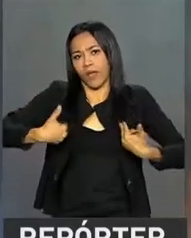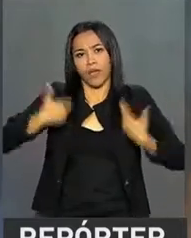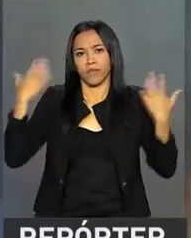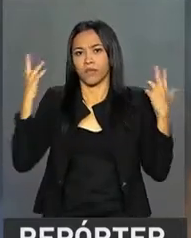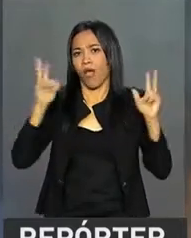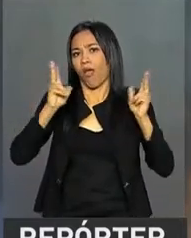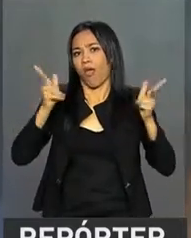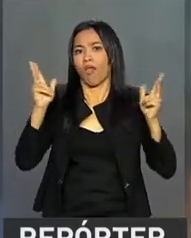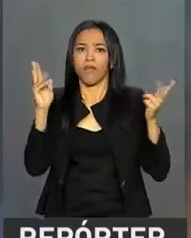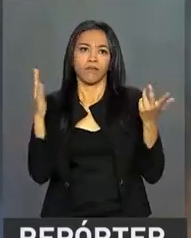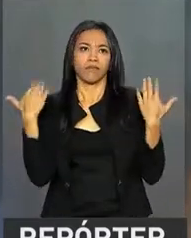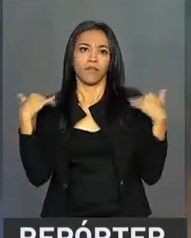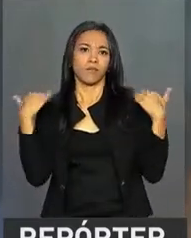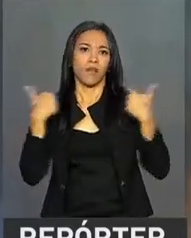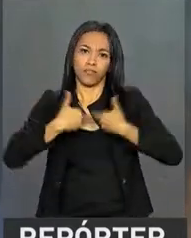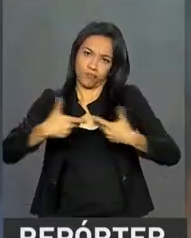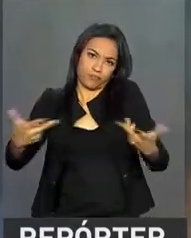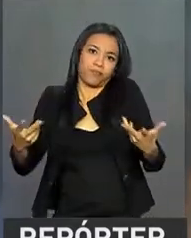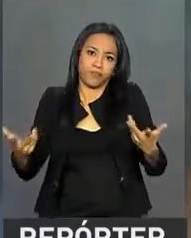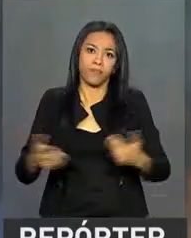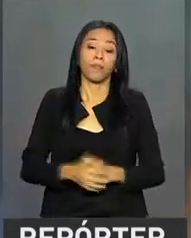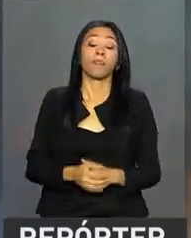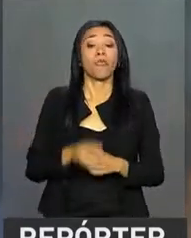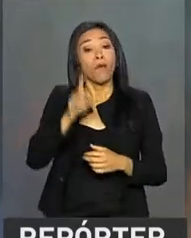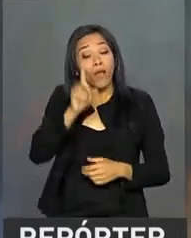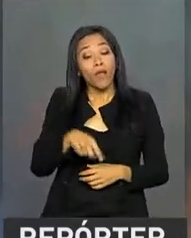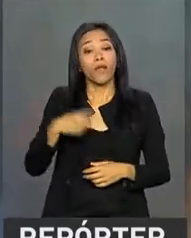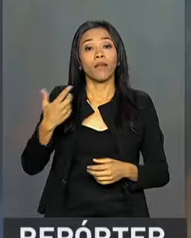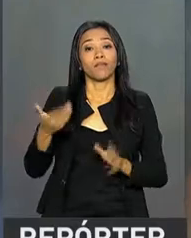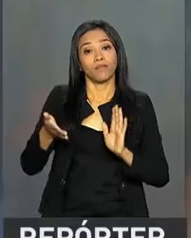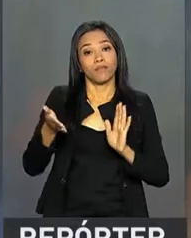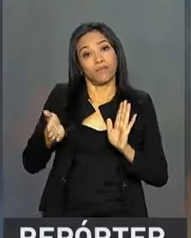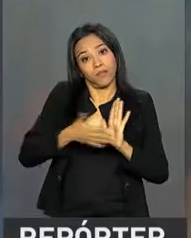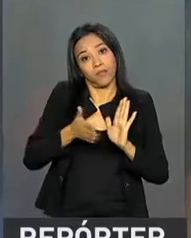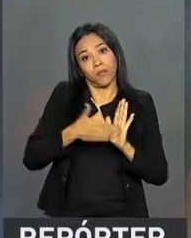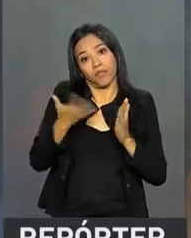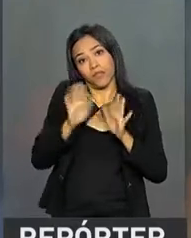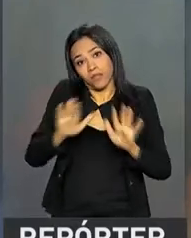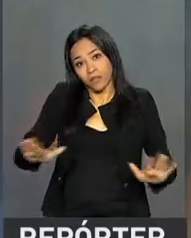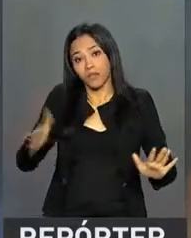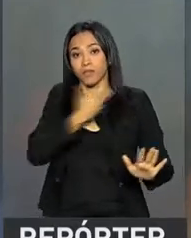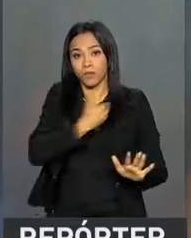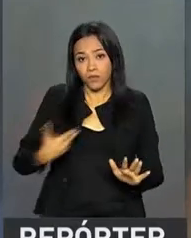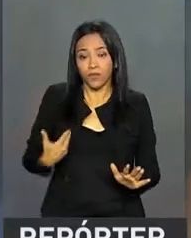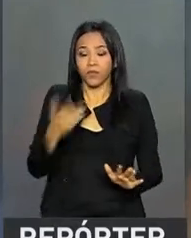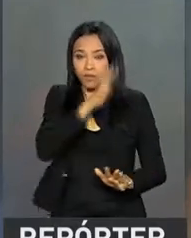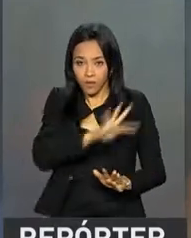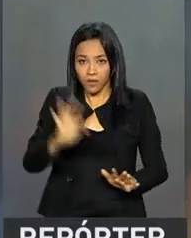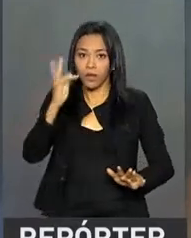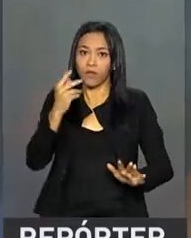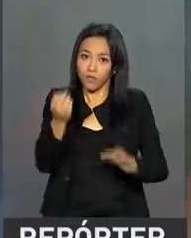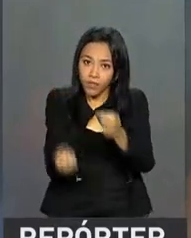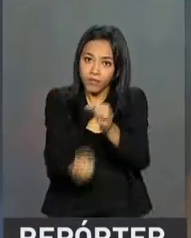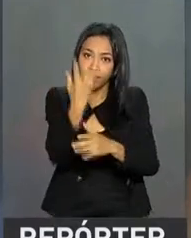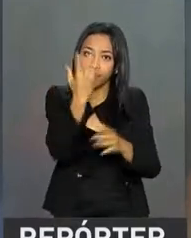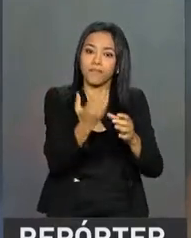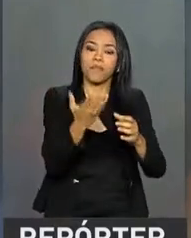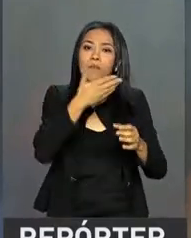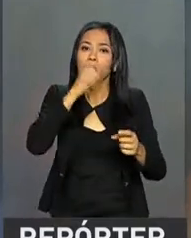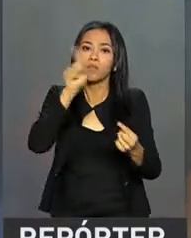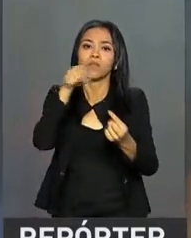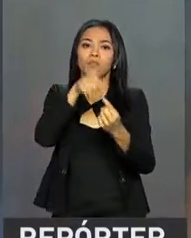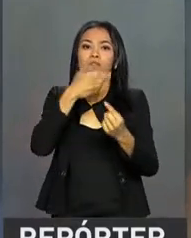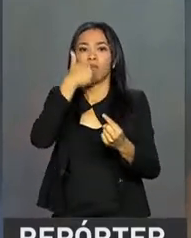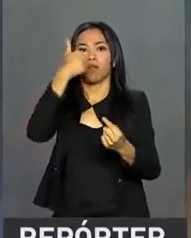lazer porque não não é tão são medidas dessa natureza que o governo federal vem implementando pra melhorar